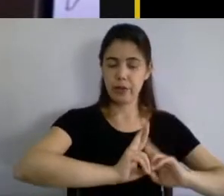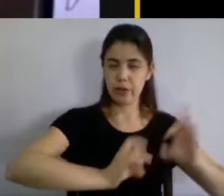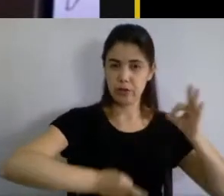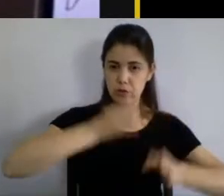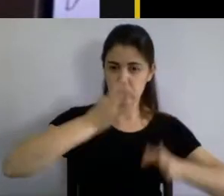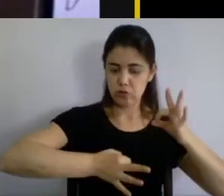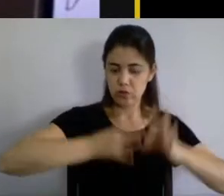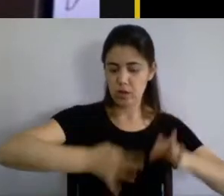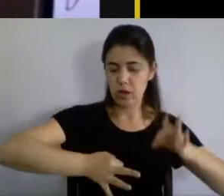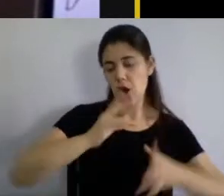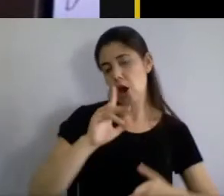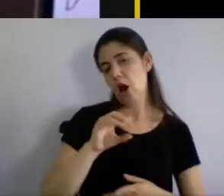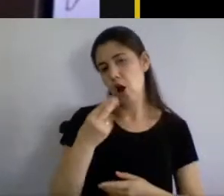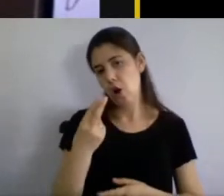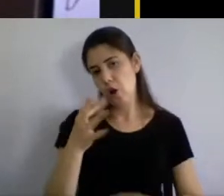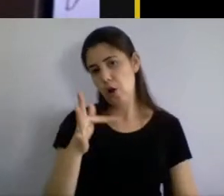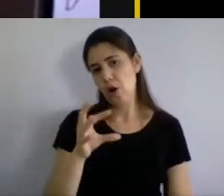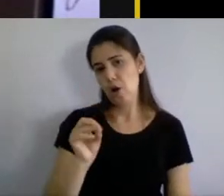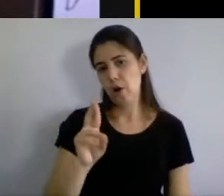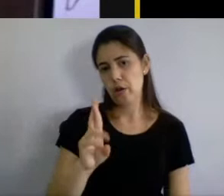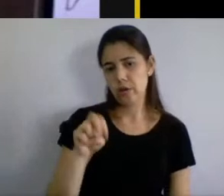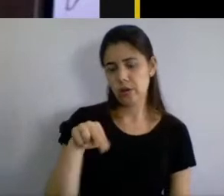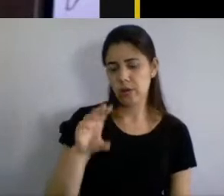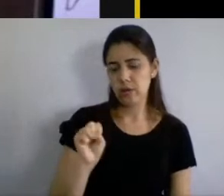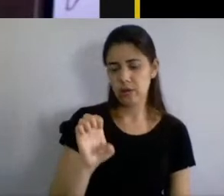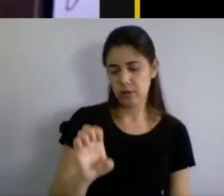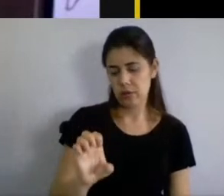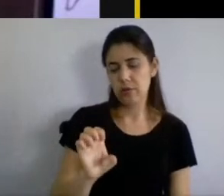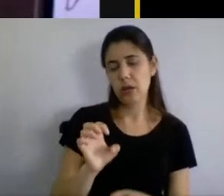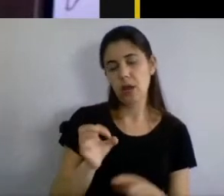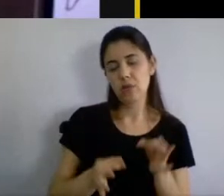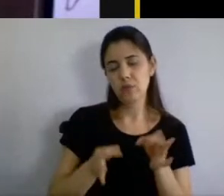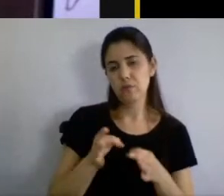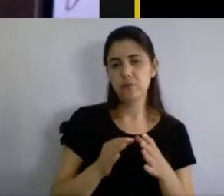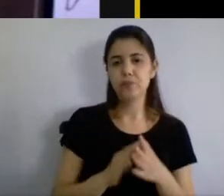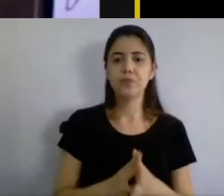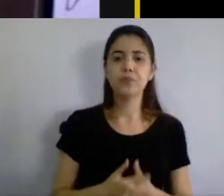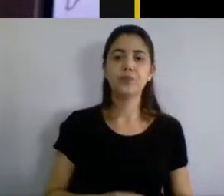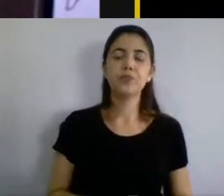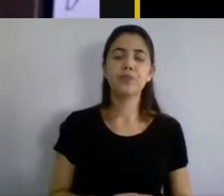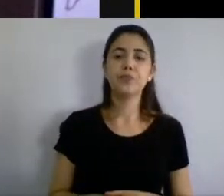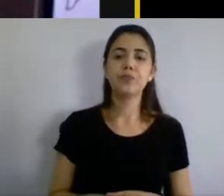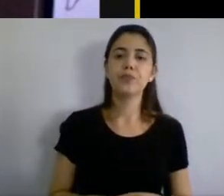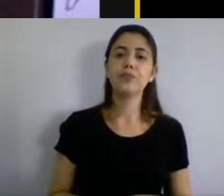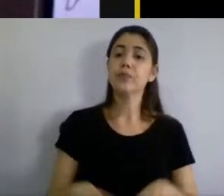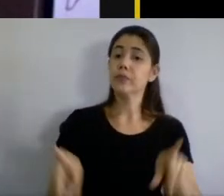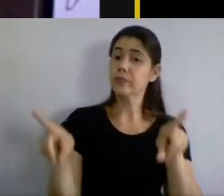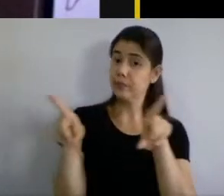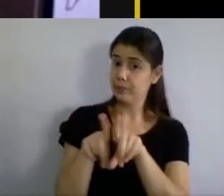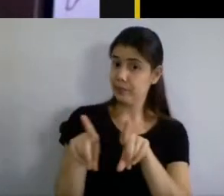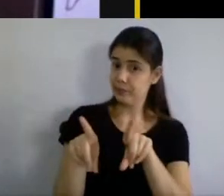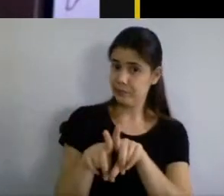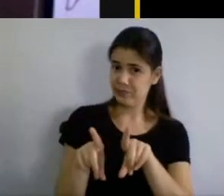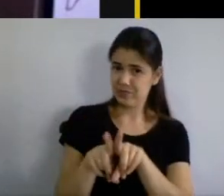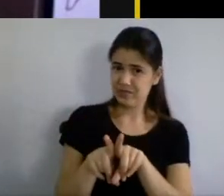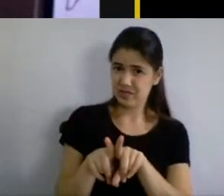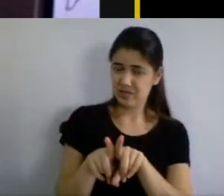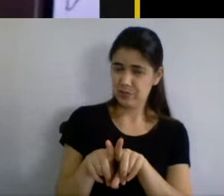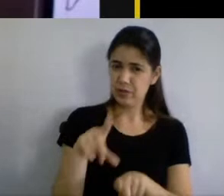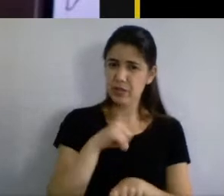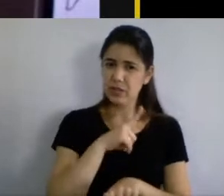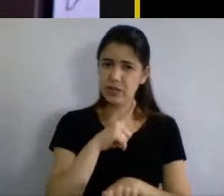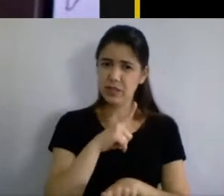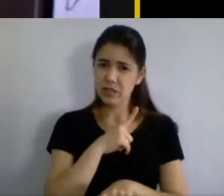fórum e do advogado e do promotor. E existe ainda uma retórica epidítica,